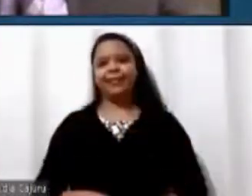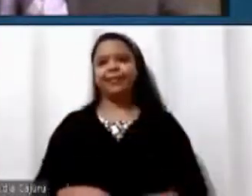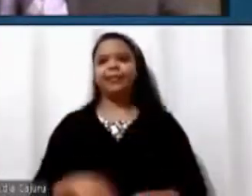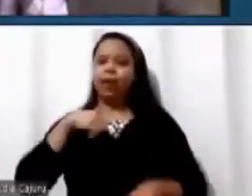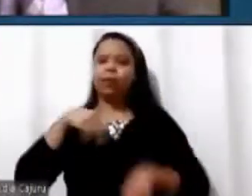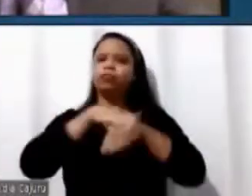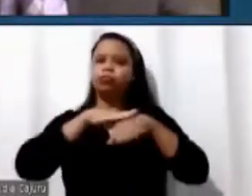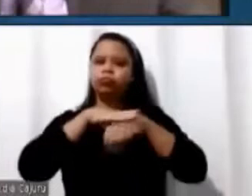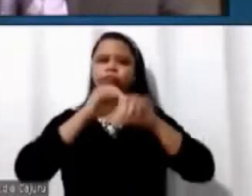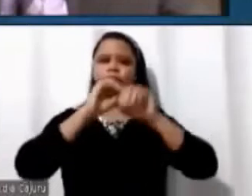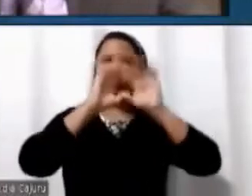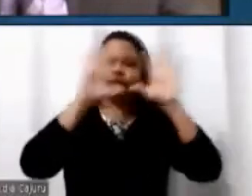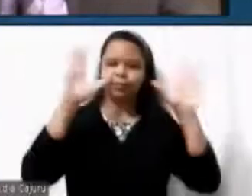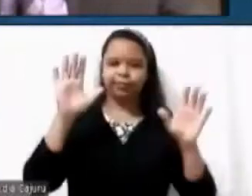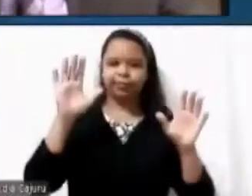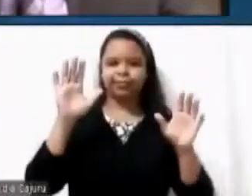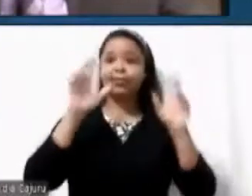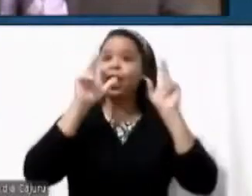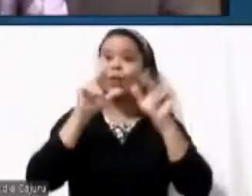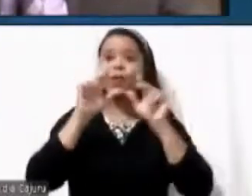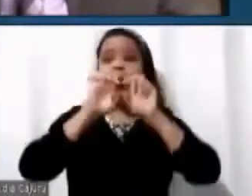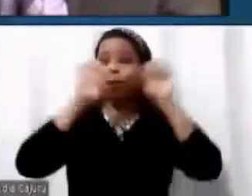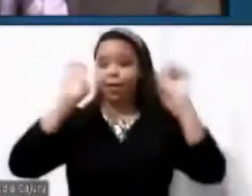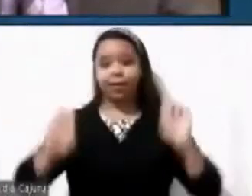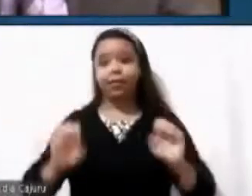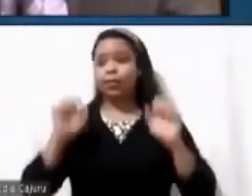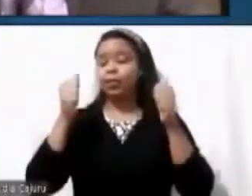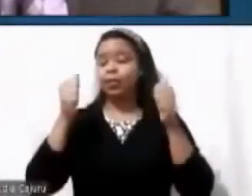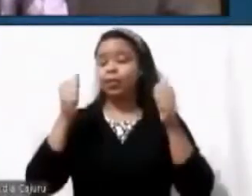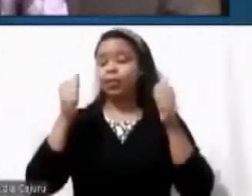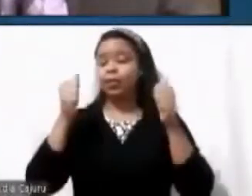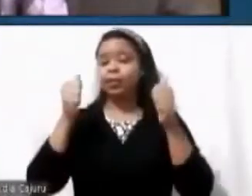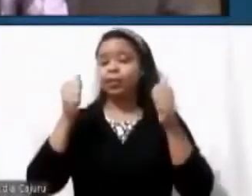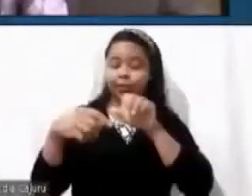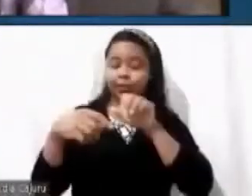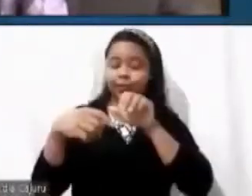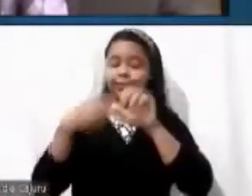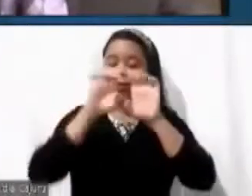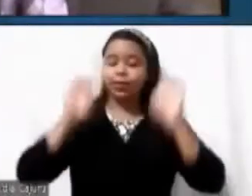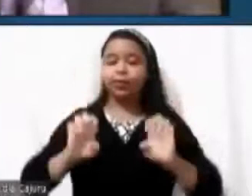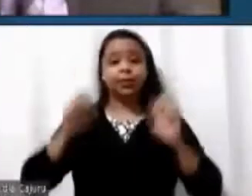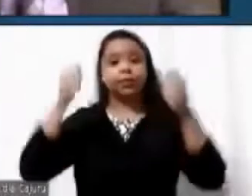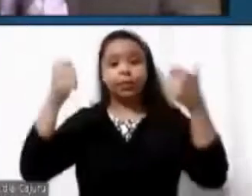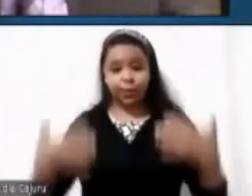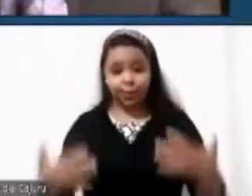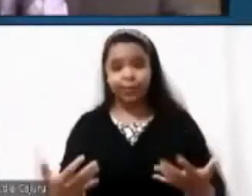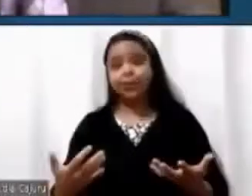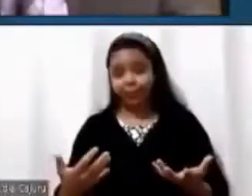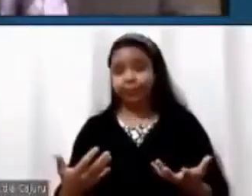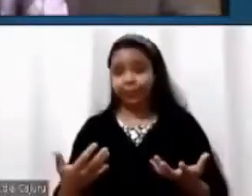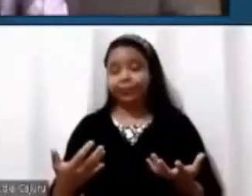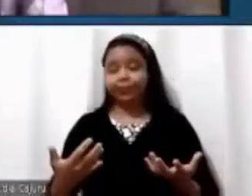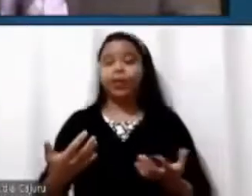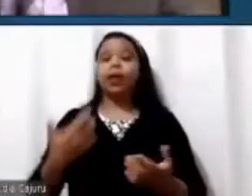Código de Ética diz, não tipifica infração ética de qualquer natureza, inclusive omissiva, o acolhimento da recusa